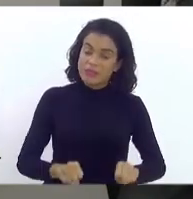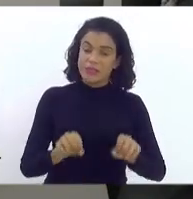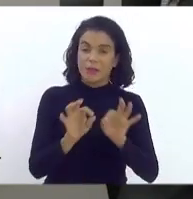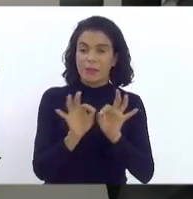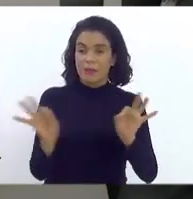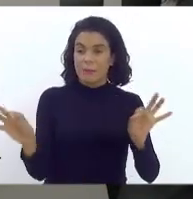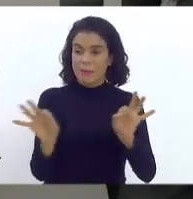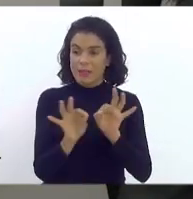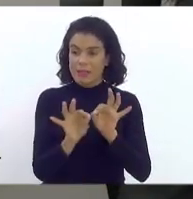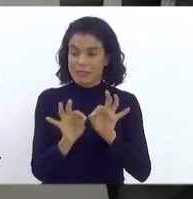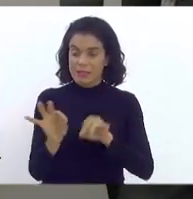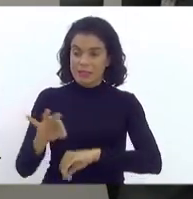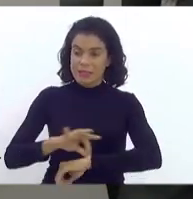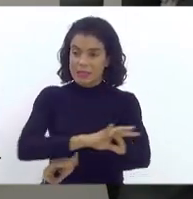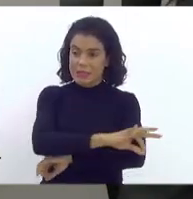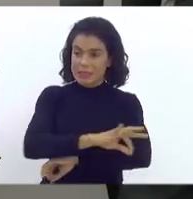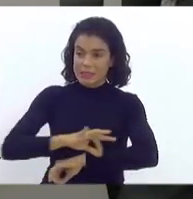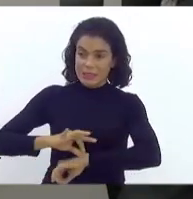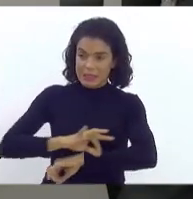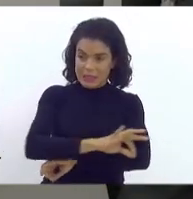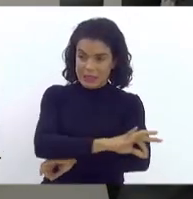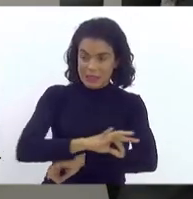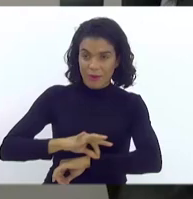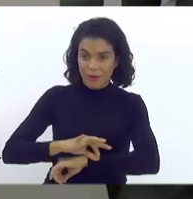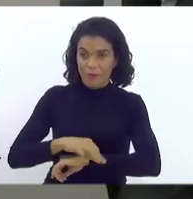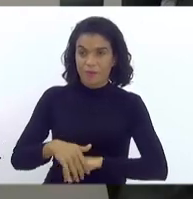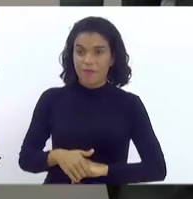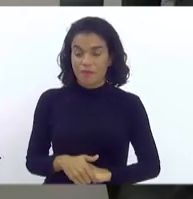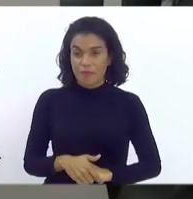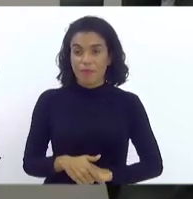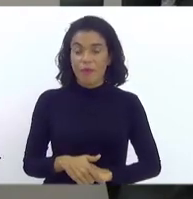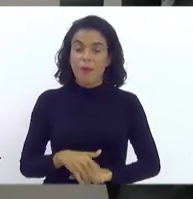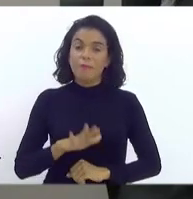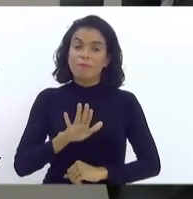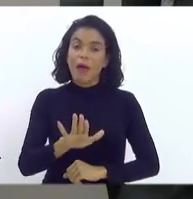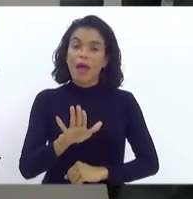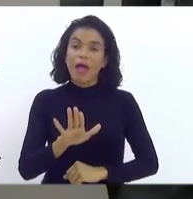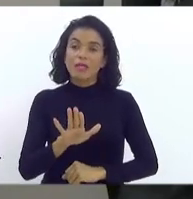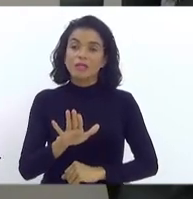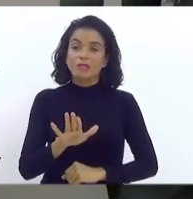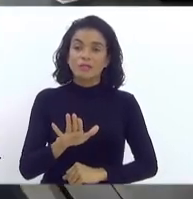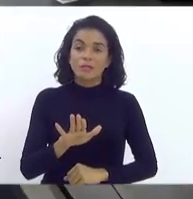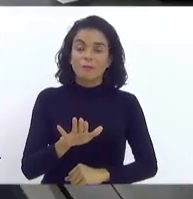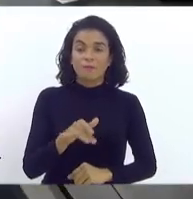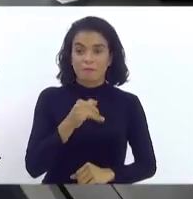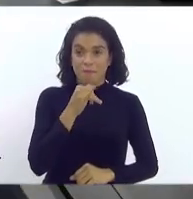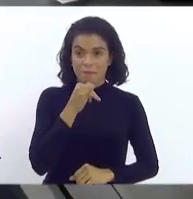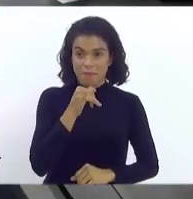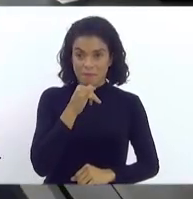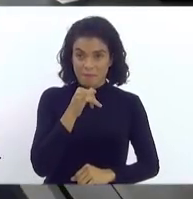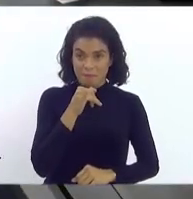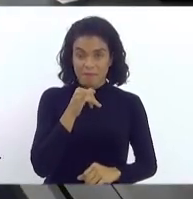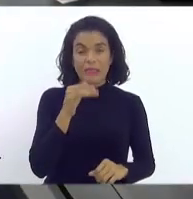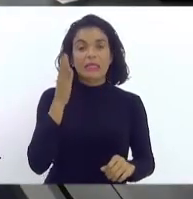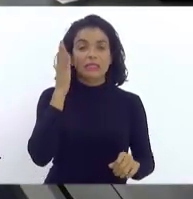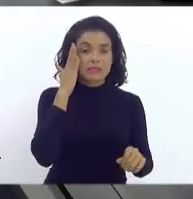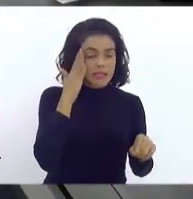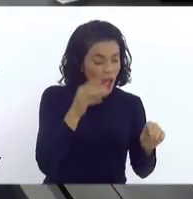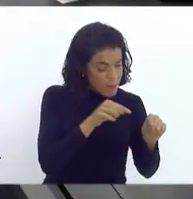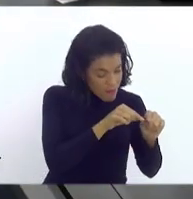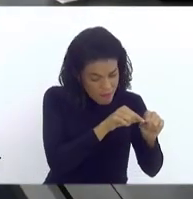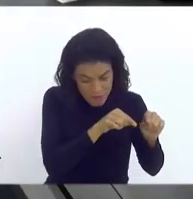Então, a gente sabe que entra num ponto e não é reconhecido no ponto final. Então, vocês sabem onde tem esses 3% de